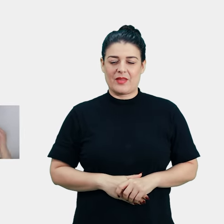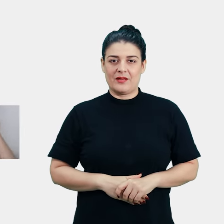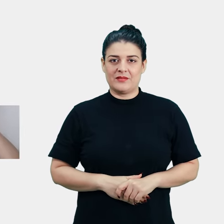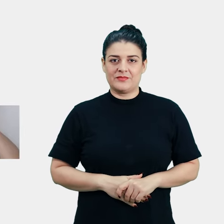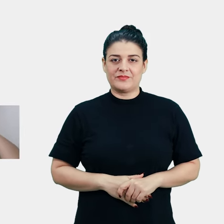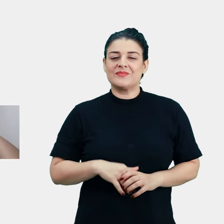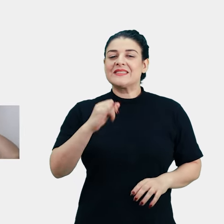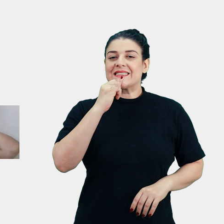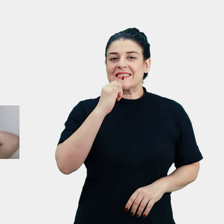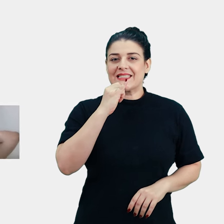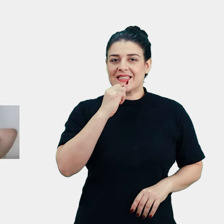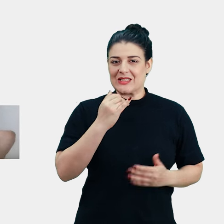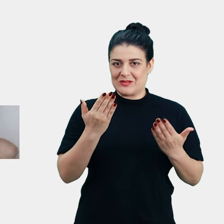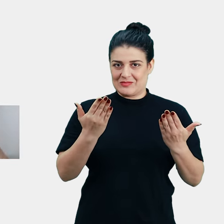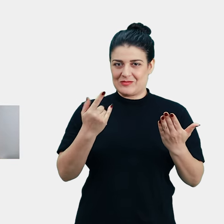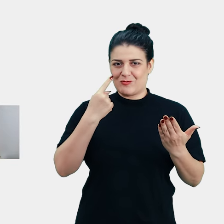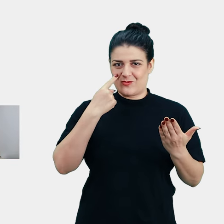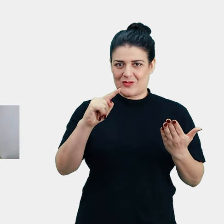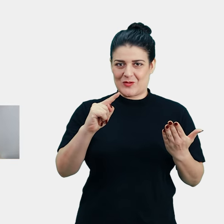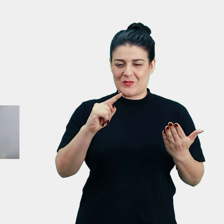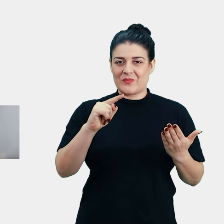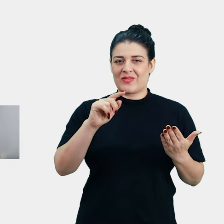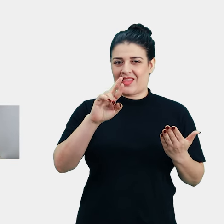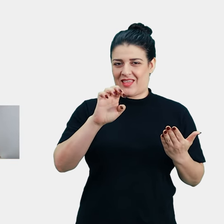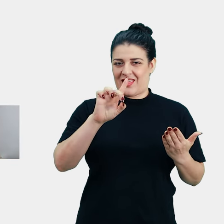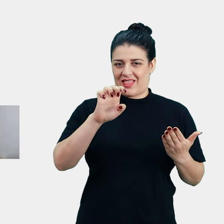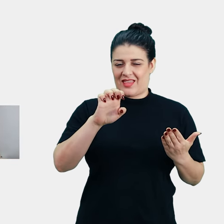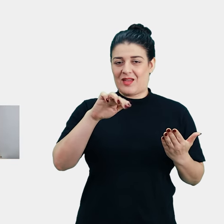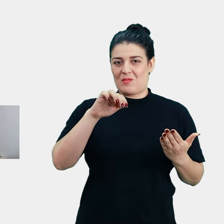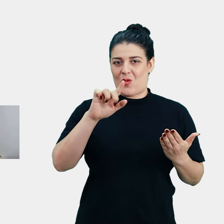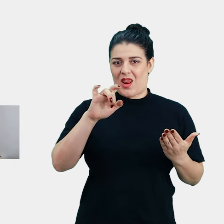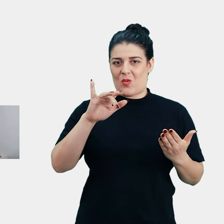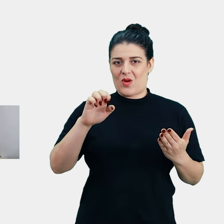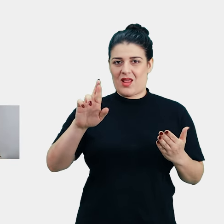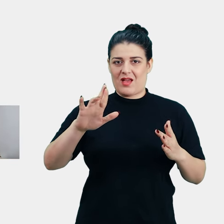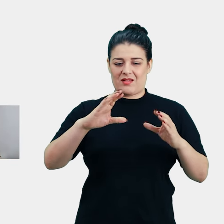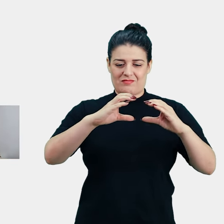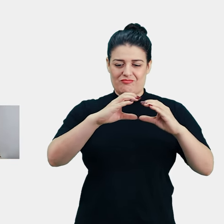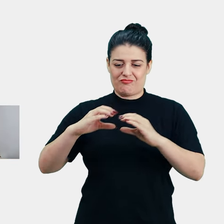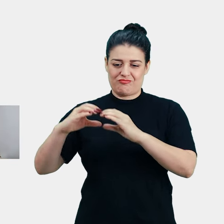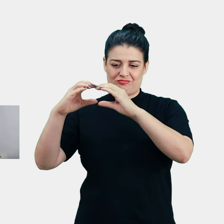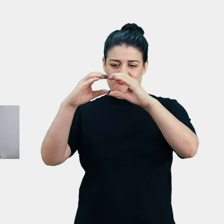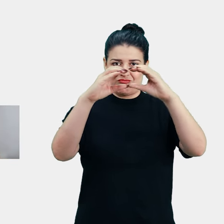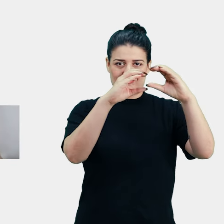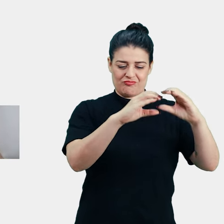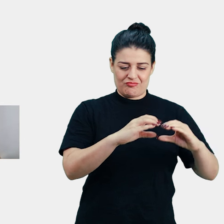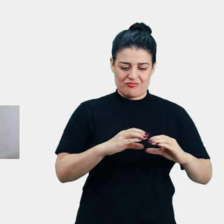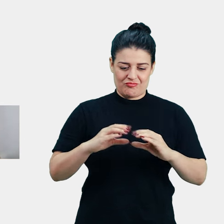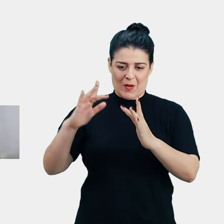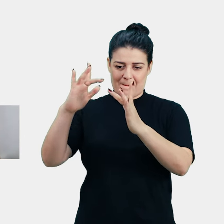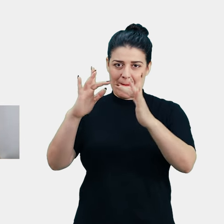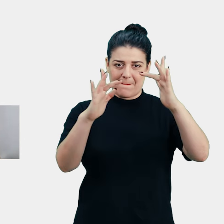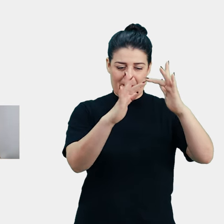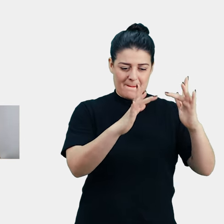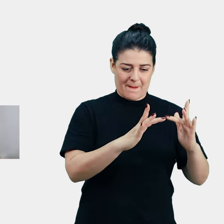Aqui é um exemplo, tá vendo? De rede molecular. Tá vendo? São várias bolinhas